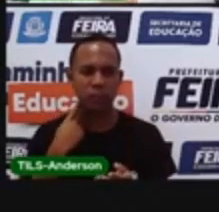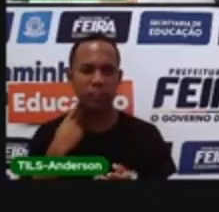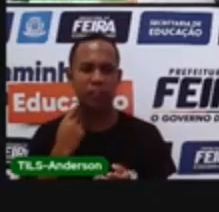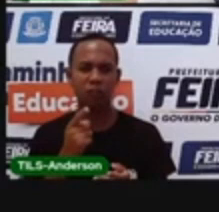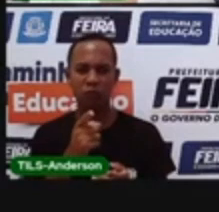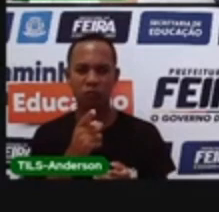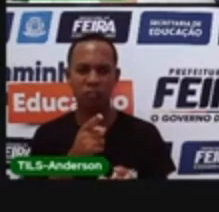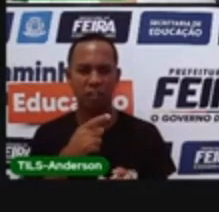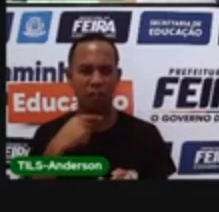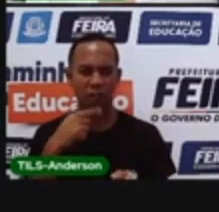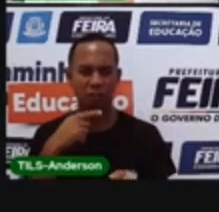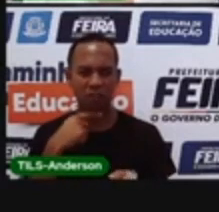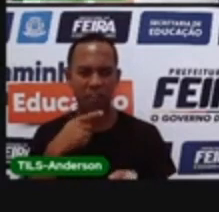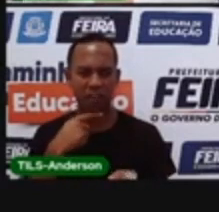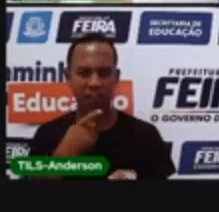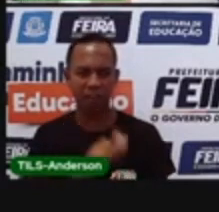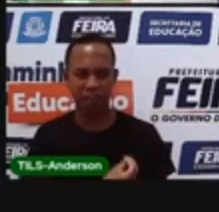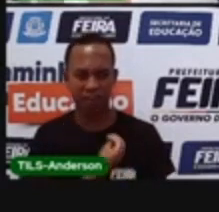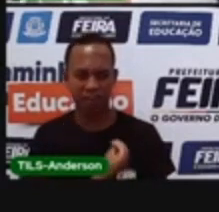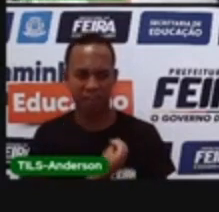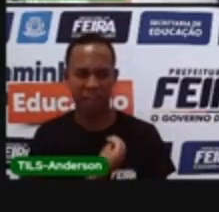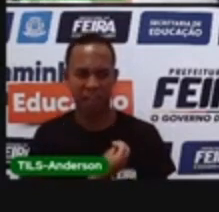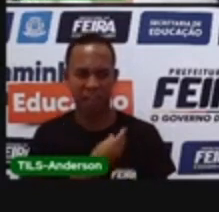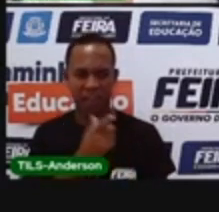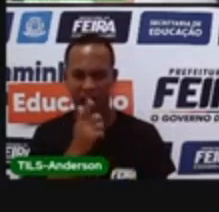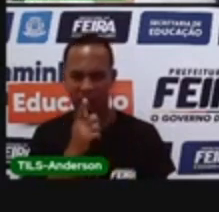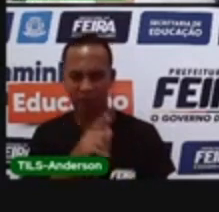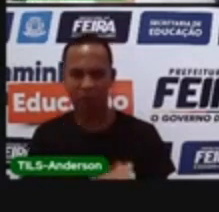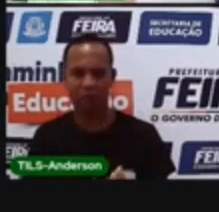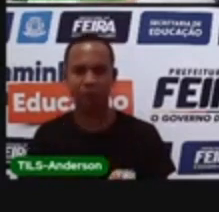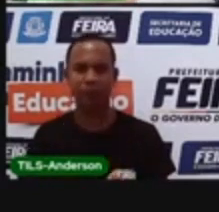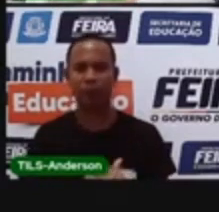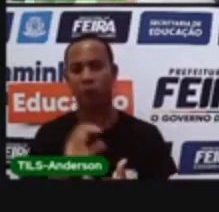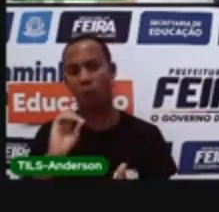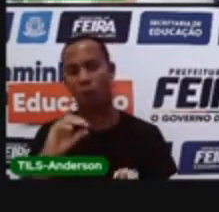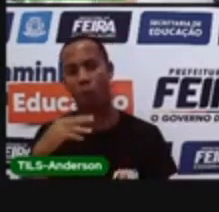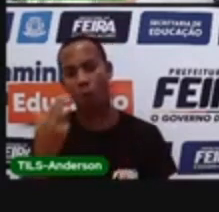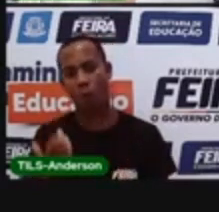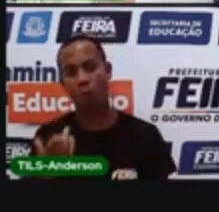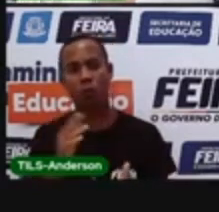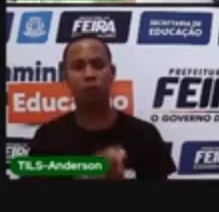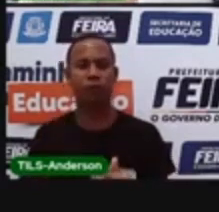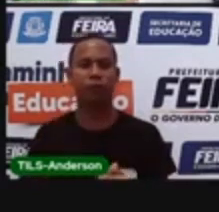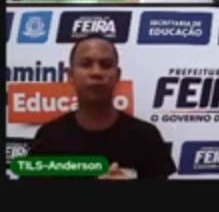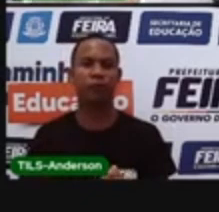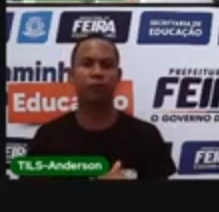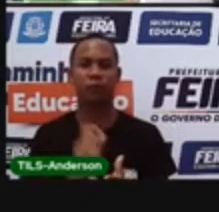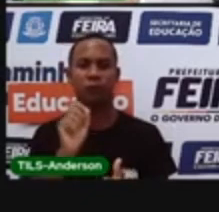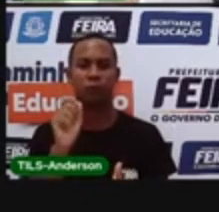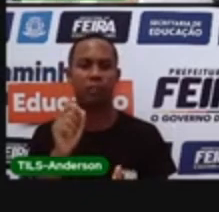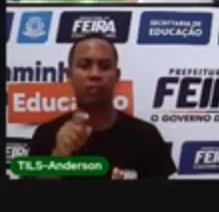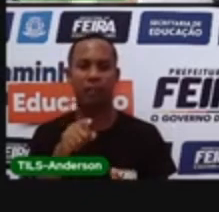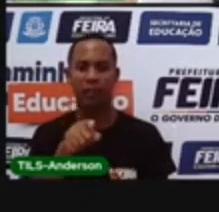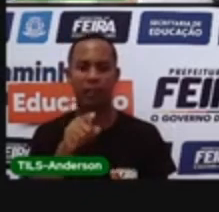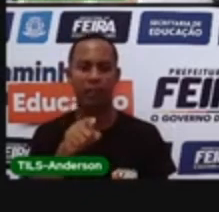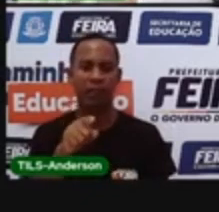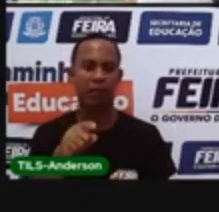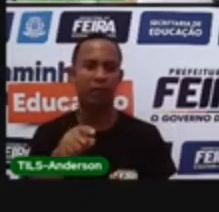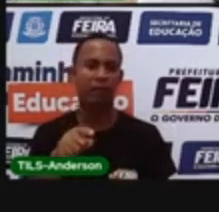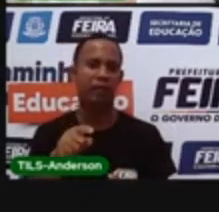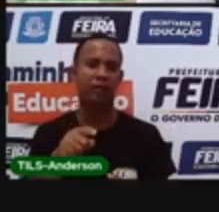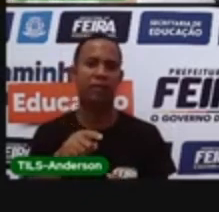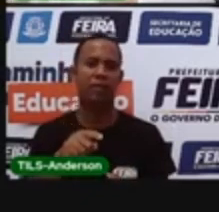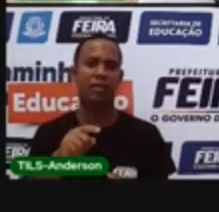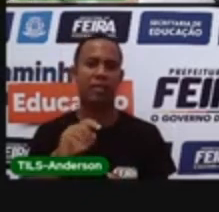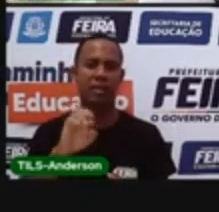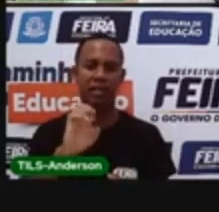conseguir viver sem água? Agora imagine também se o esgoto, né, todos os resíduos de